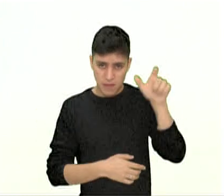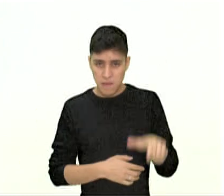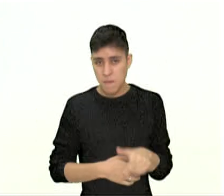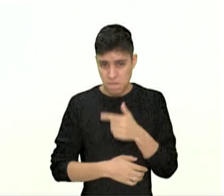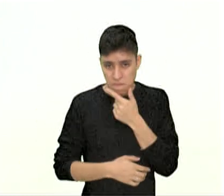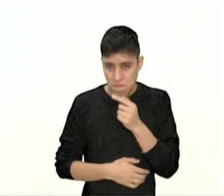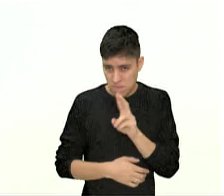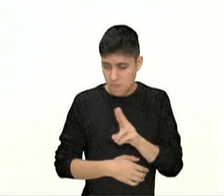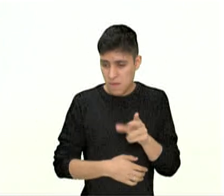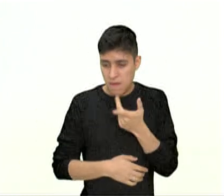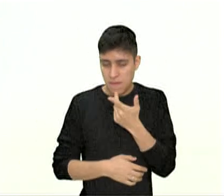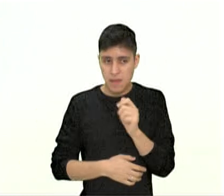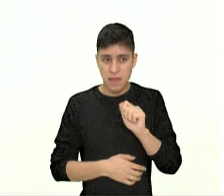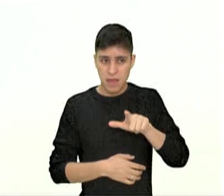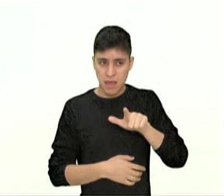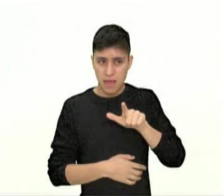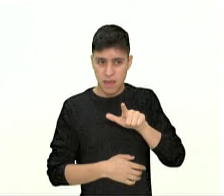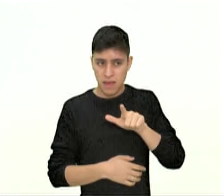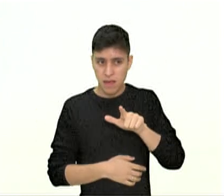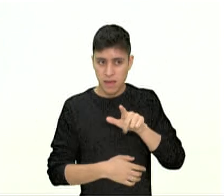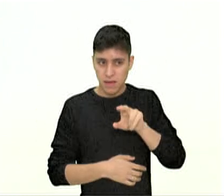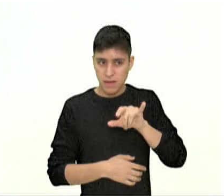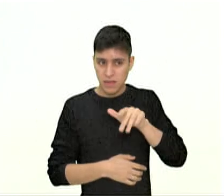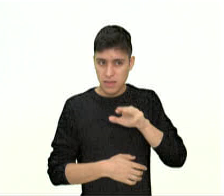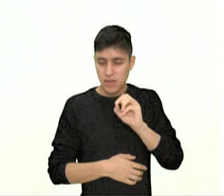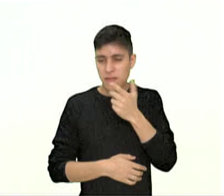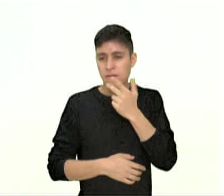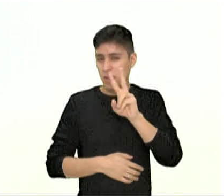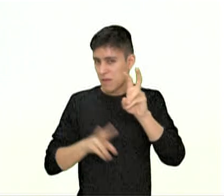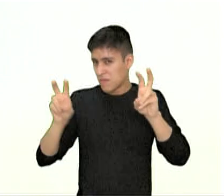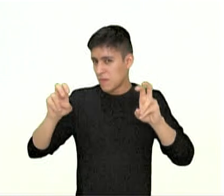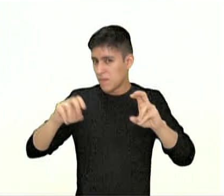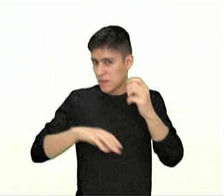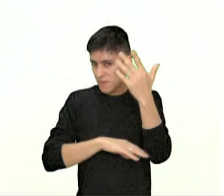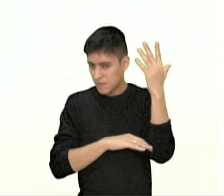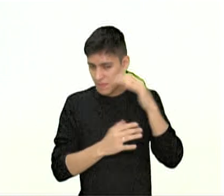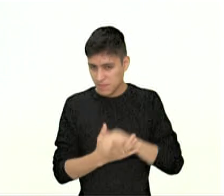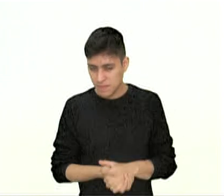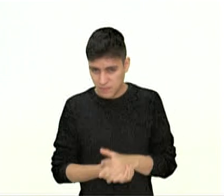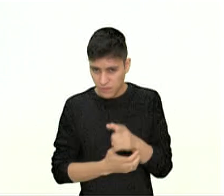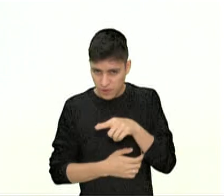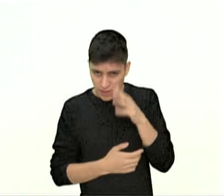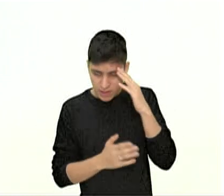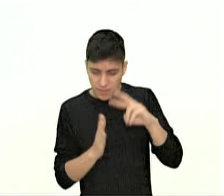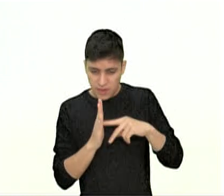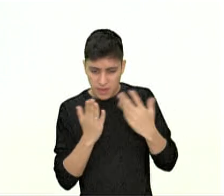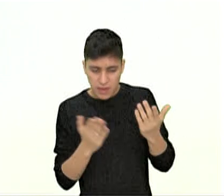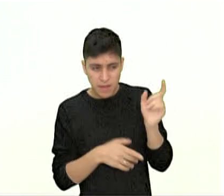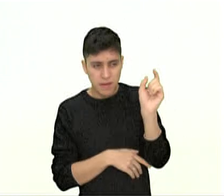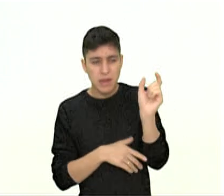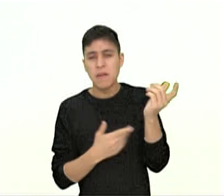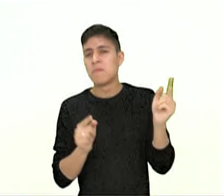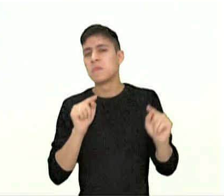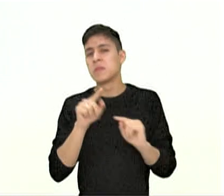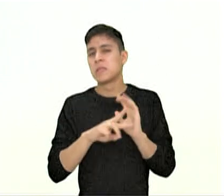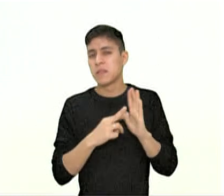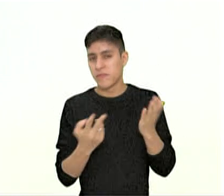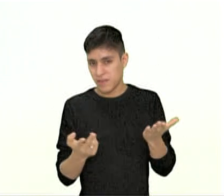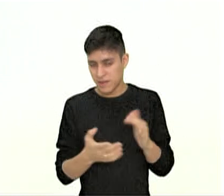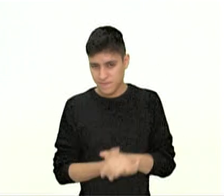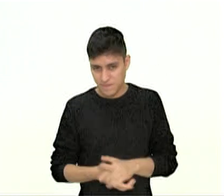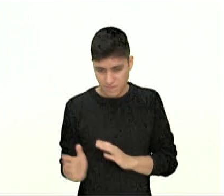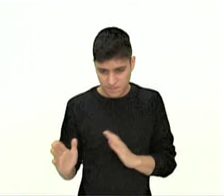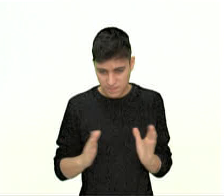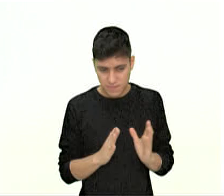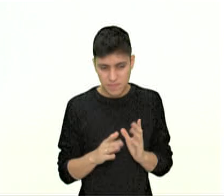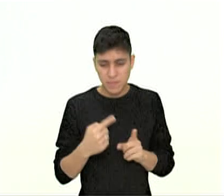palavra alquilamos para falar da situação do meio ambiente. Sabe qual é o significado desta palavra? Então,